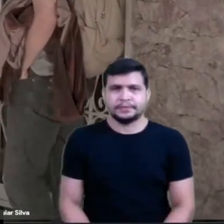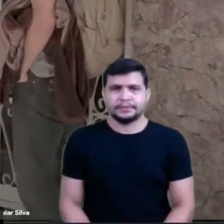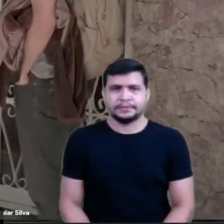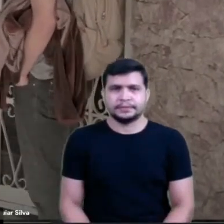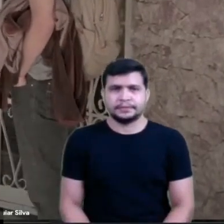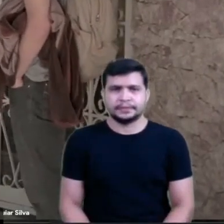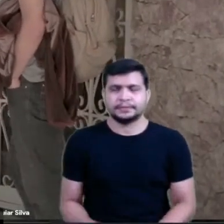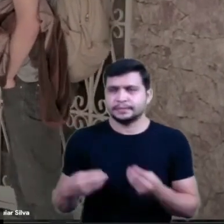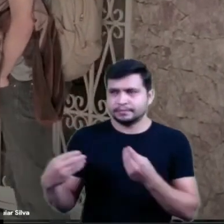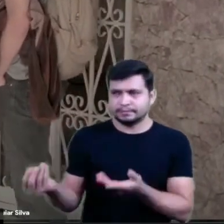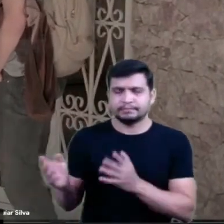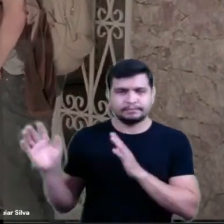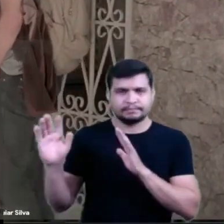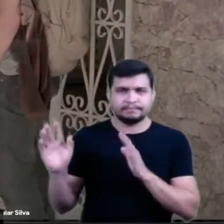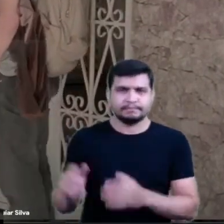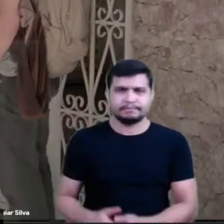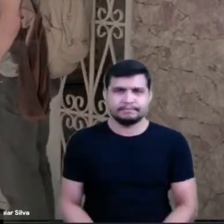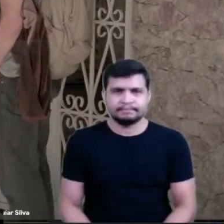Tá entregue. Tchau.